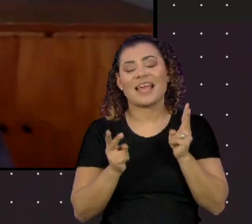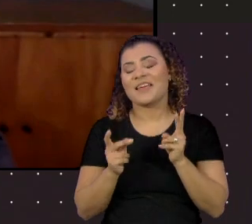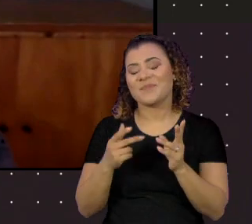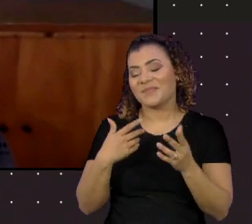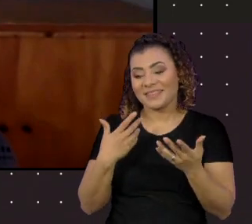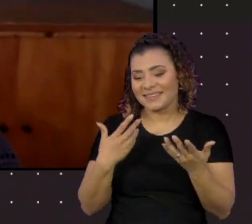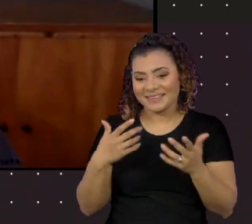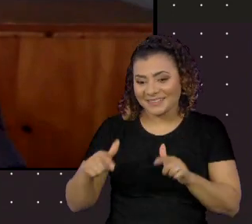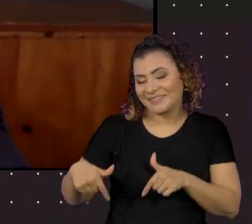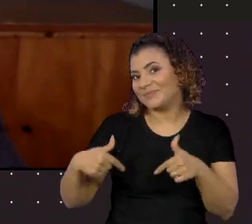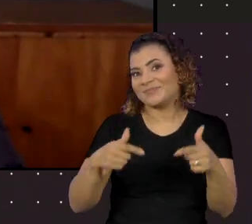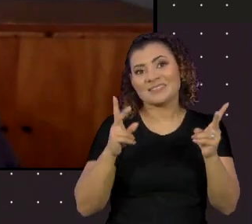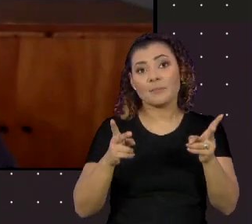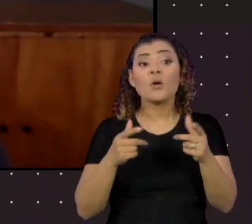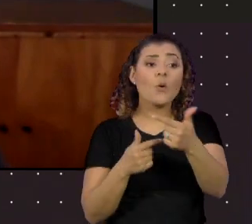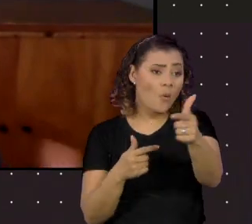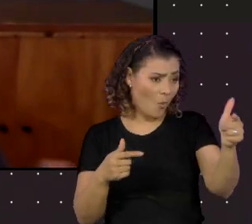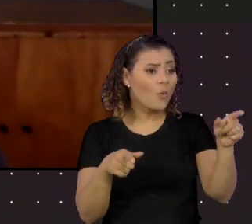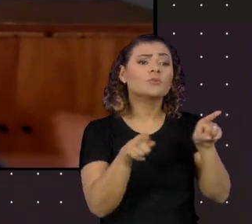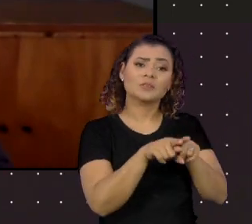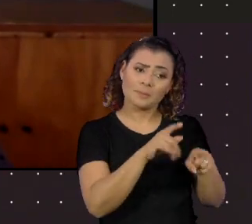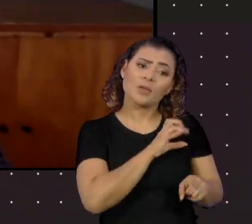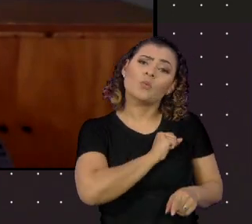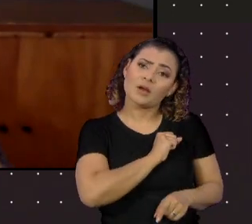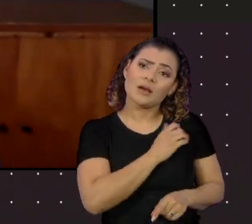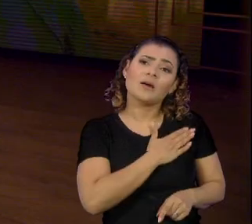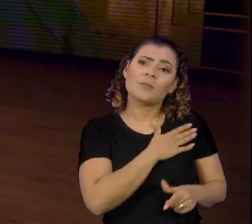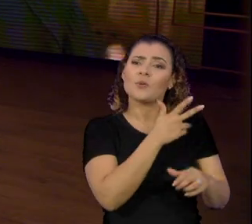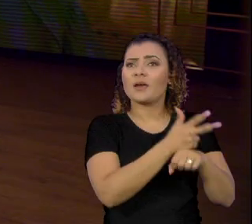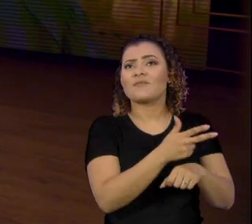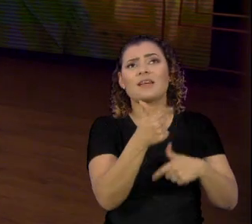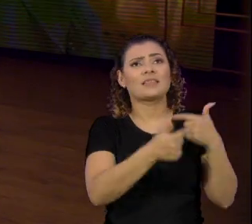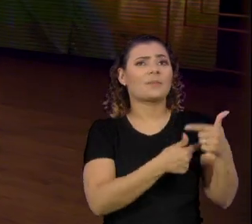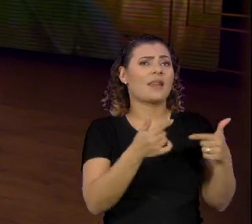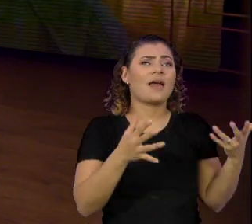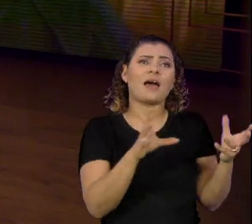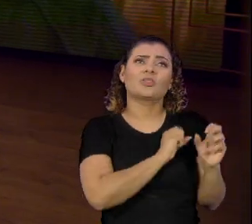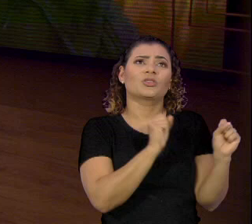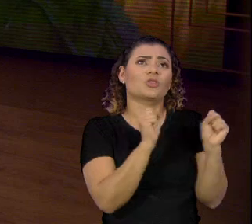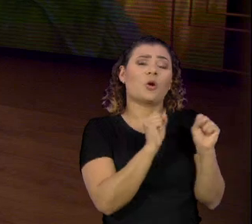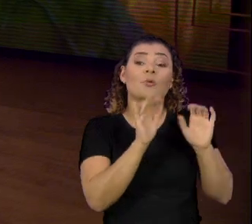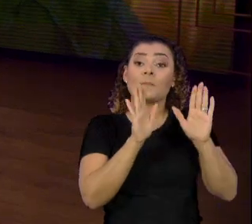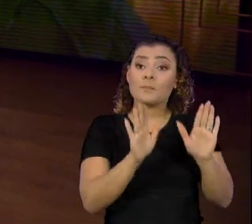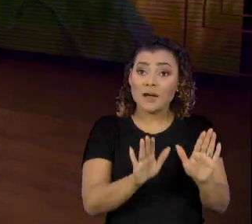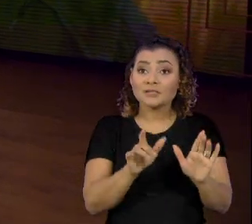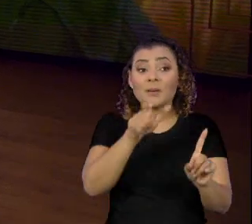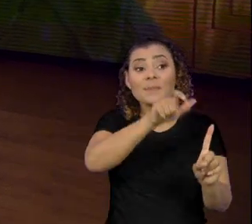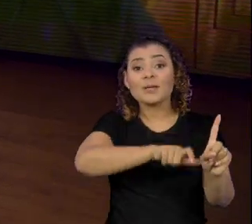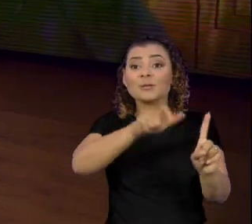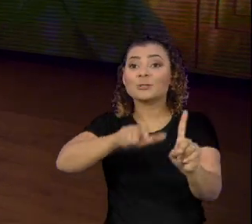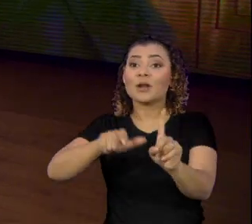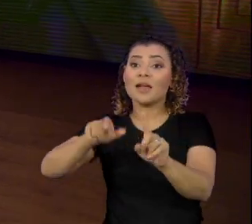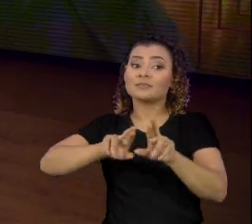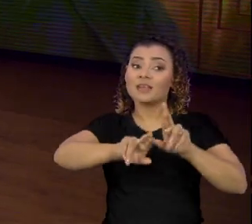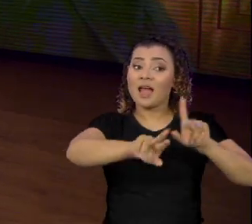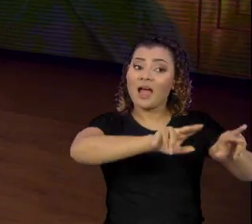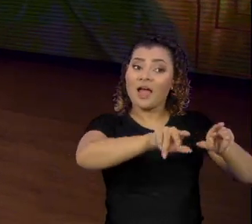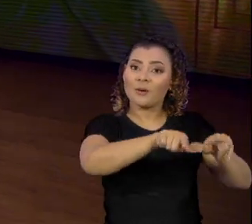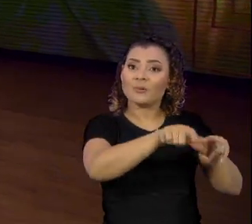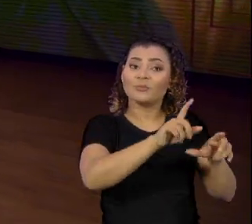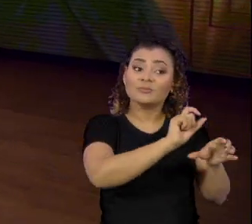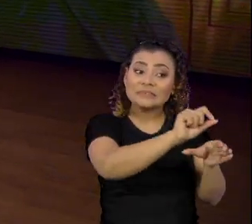representar. Nos outros eu tenho também, eu adoro gravar, adoro trabalhar, adoro set, mas tem personagens que são muito pesados, né? Que a